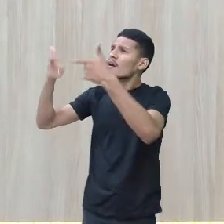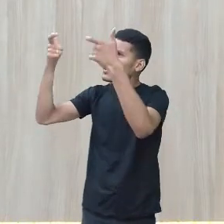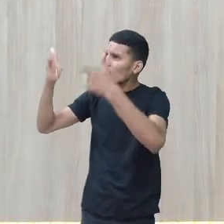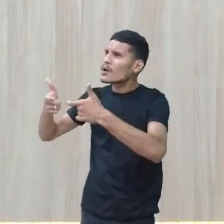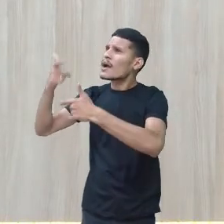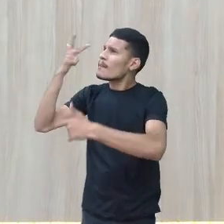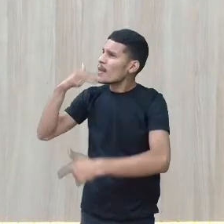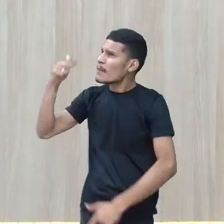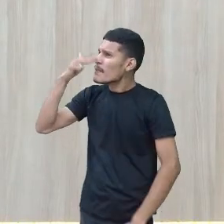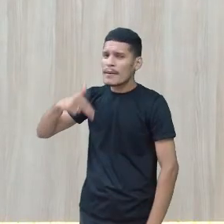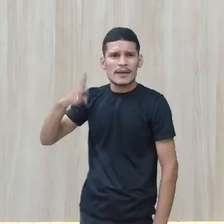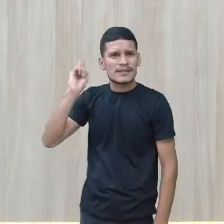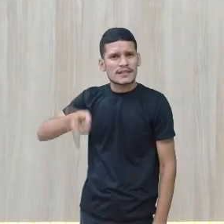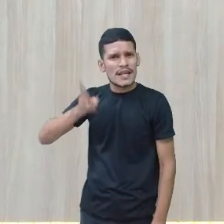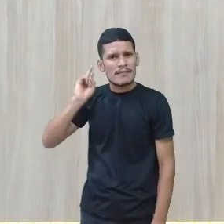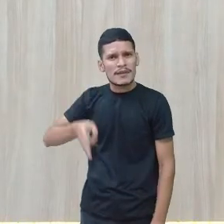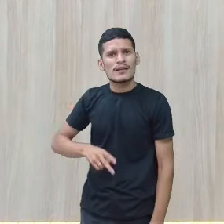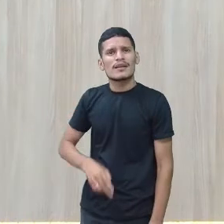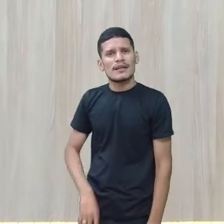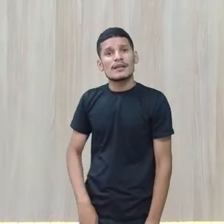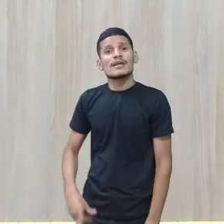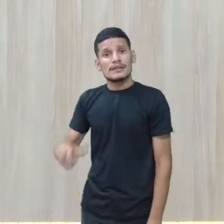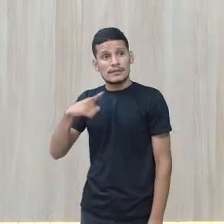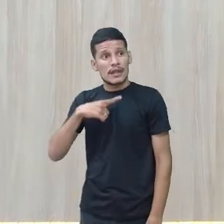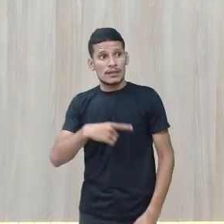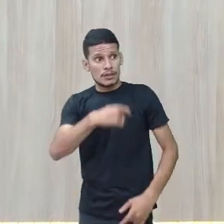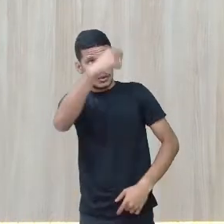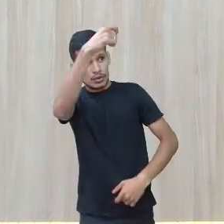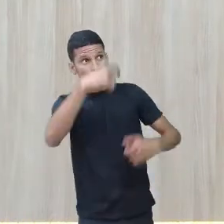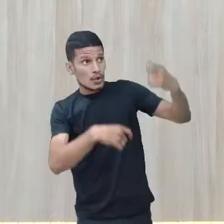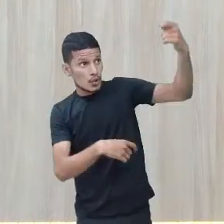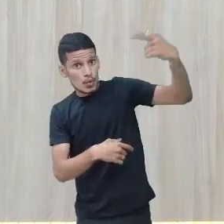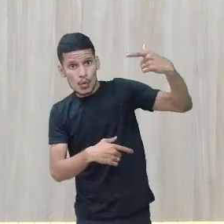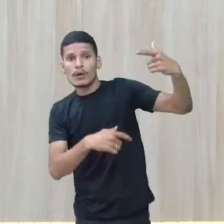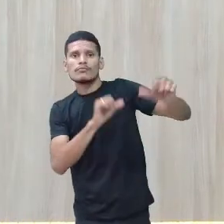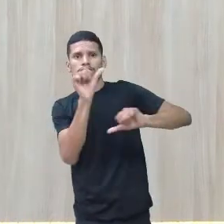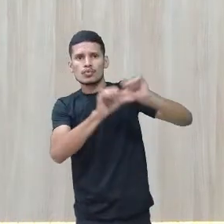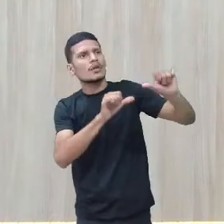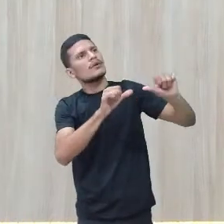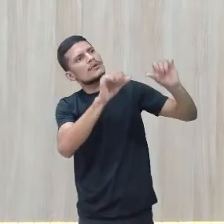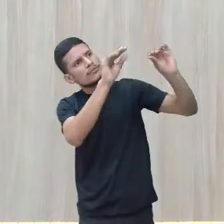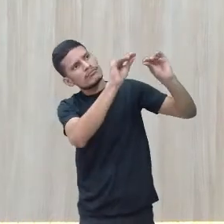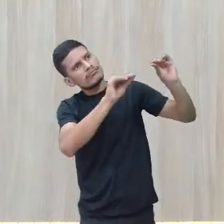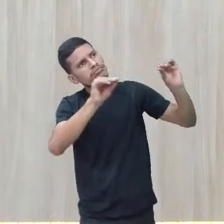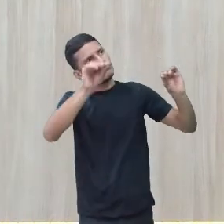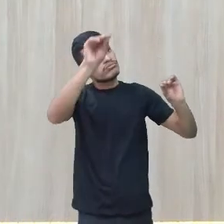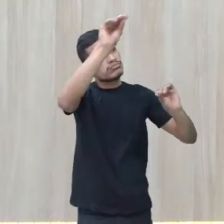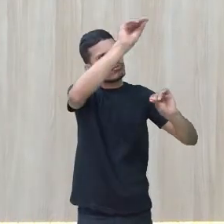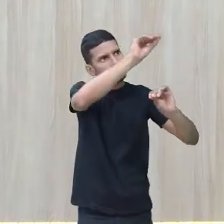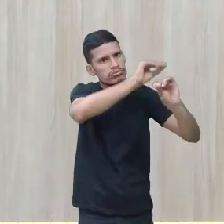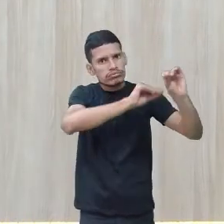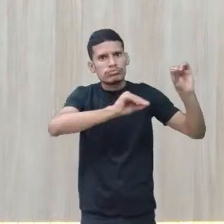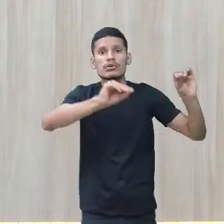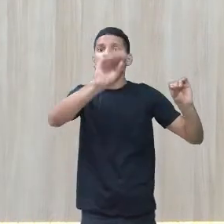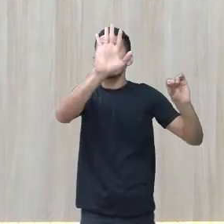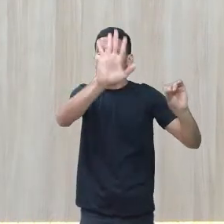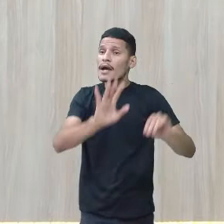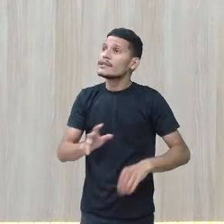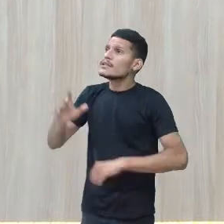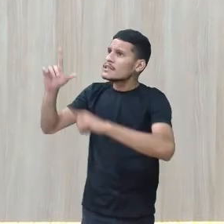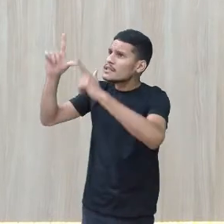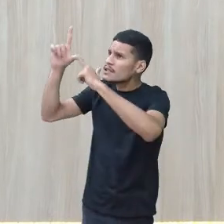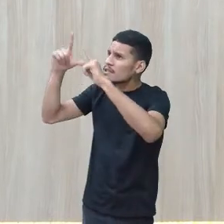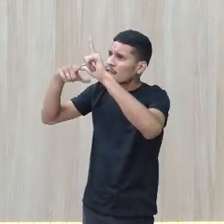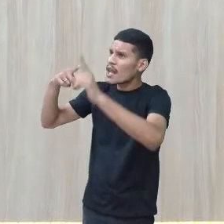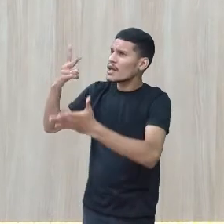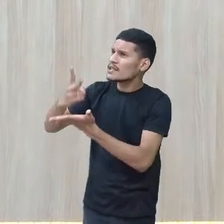mesma posição? A gente tem a Lua, né? A Lua muda de lugar. Mas aquela estrela específica, aquela constelação que a